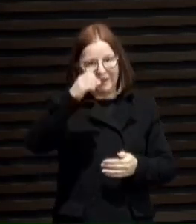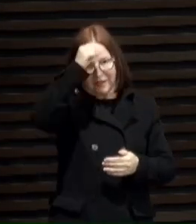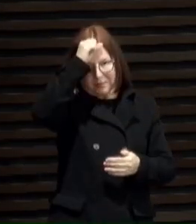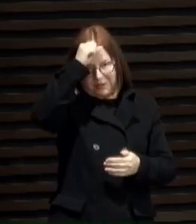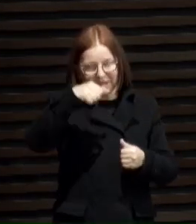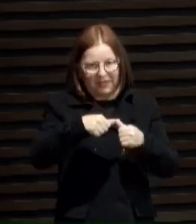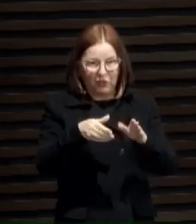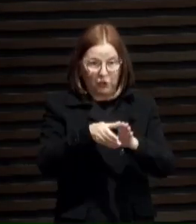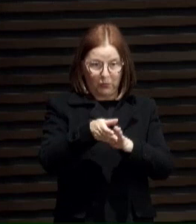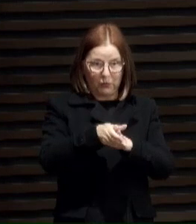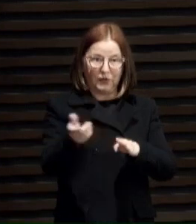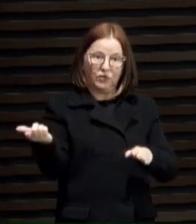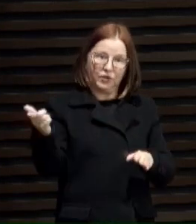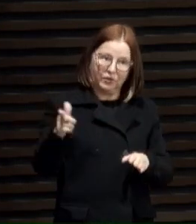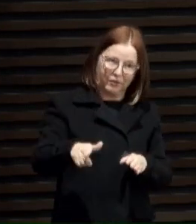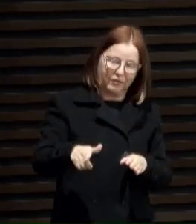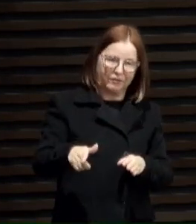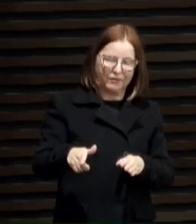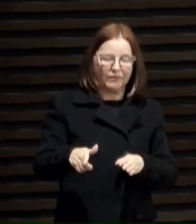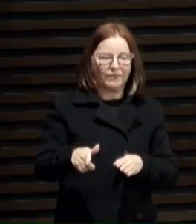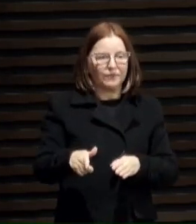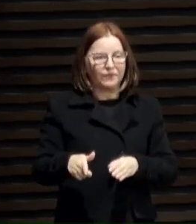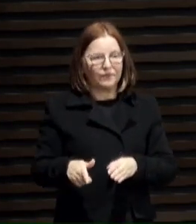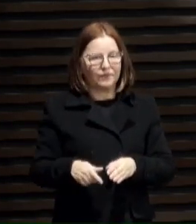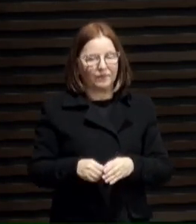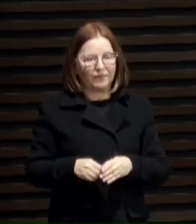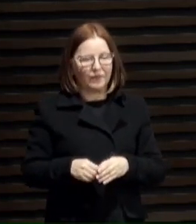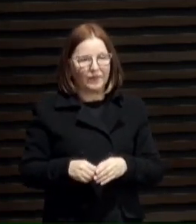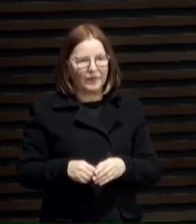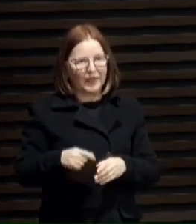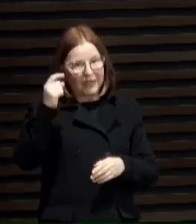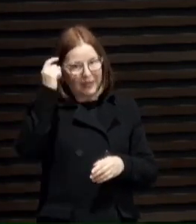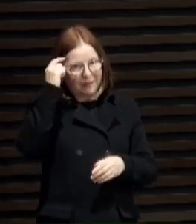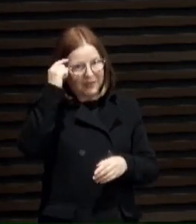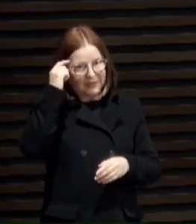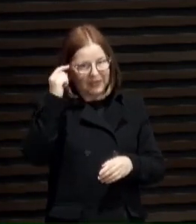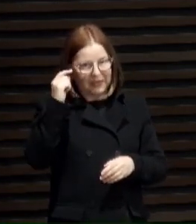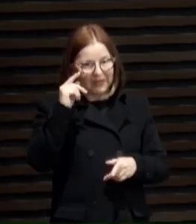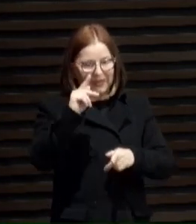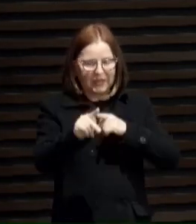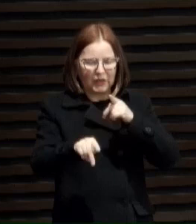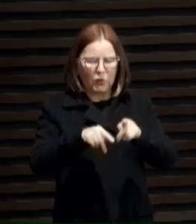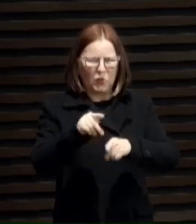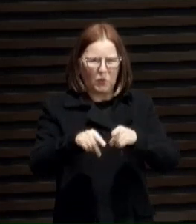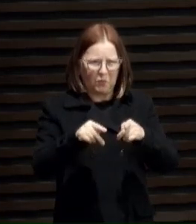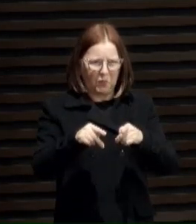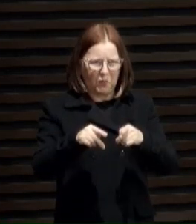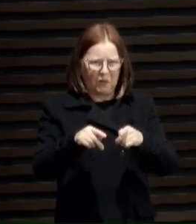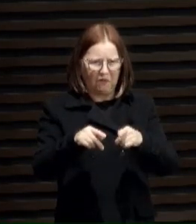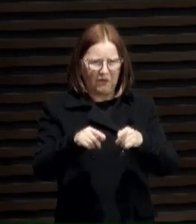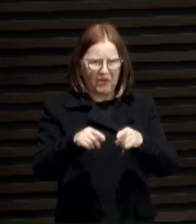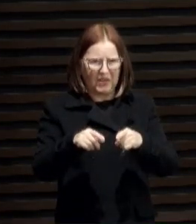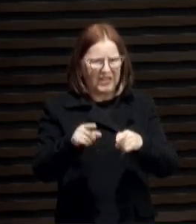considerar essa fala do povo como uma fala que nós repugnamos, que